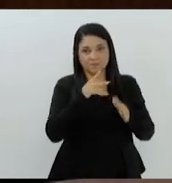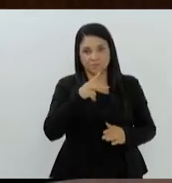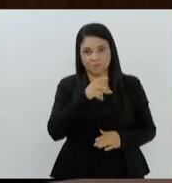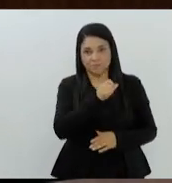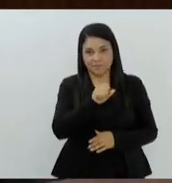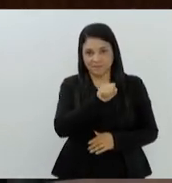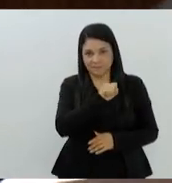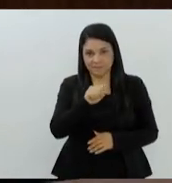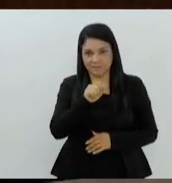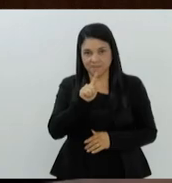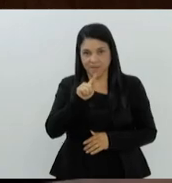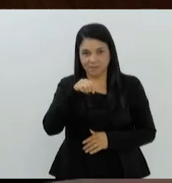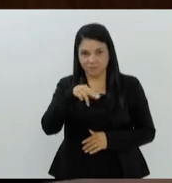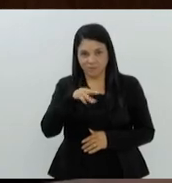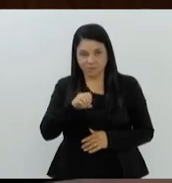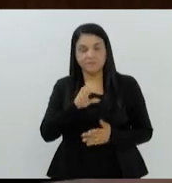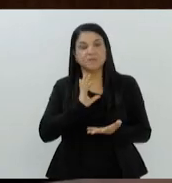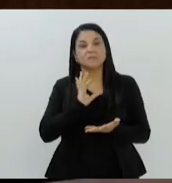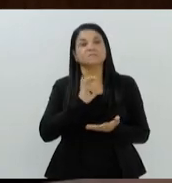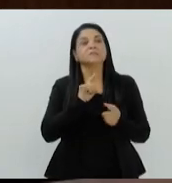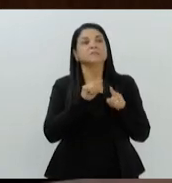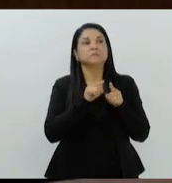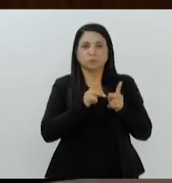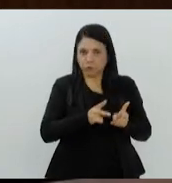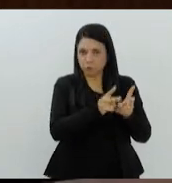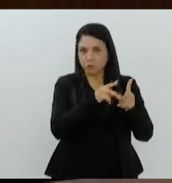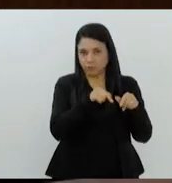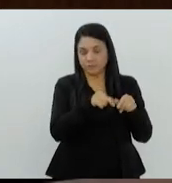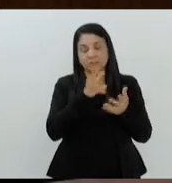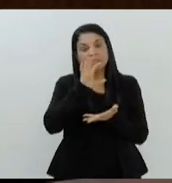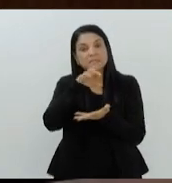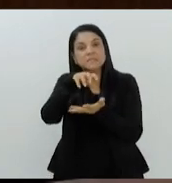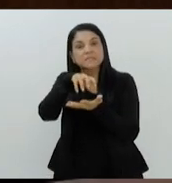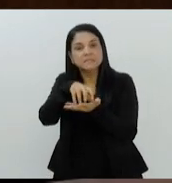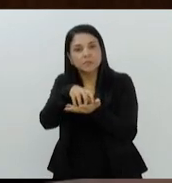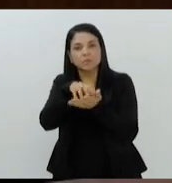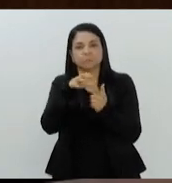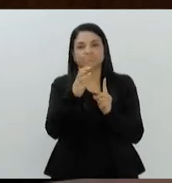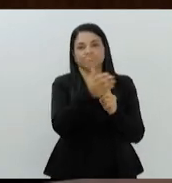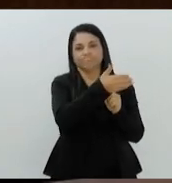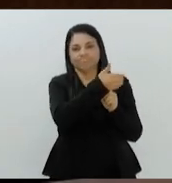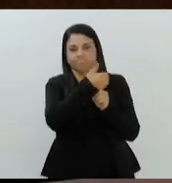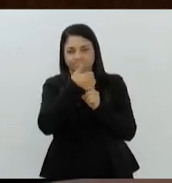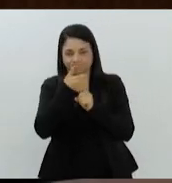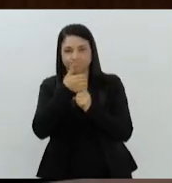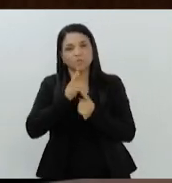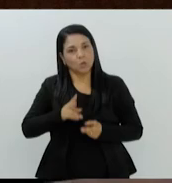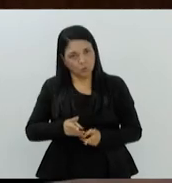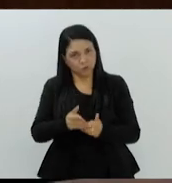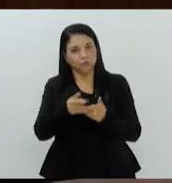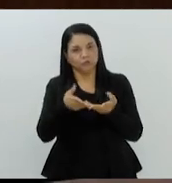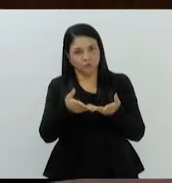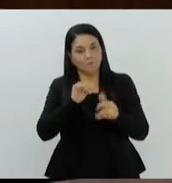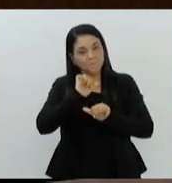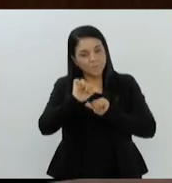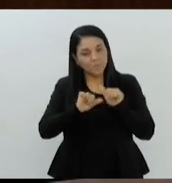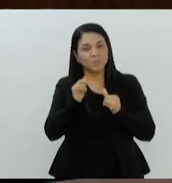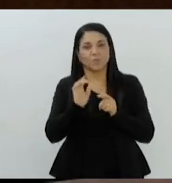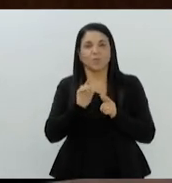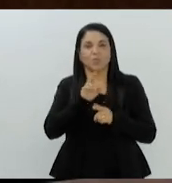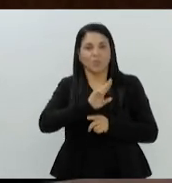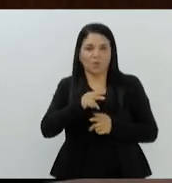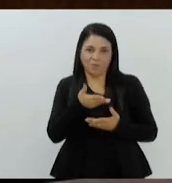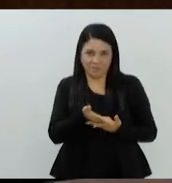ok? Então, dar a esses profissionais condições de tratar as pessoas com mais